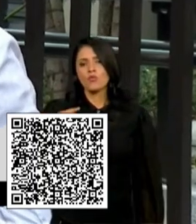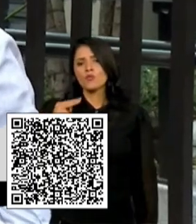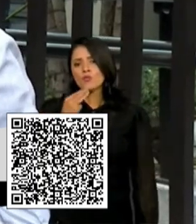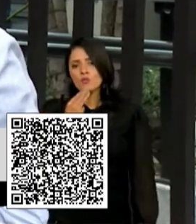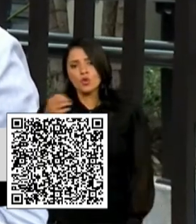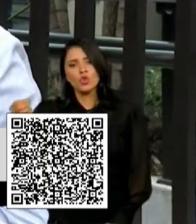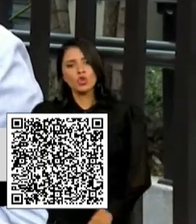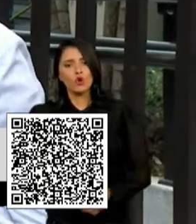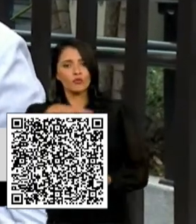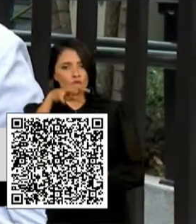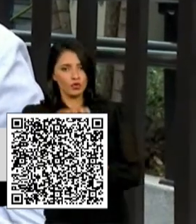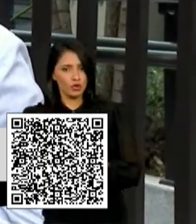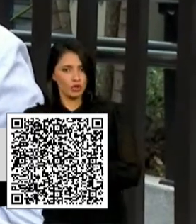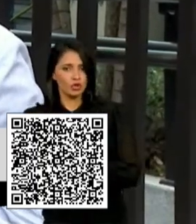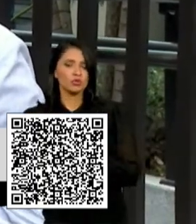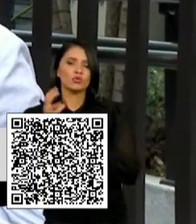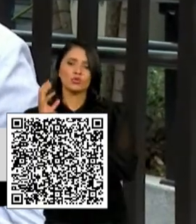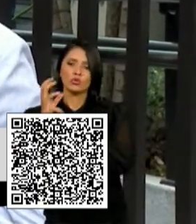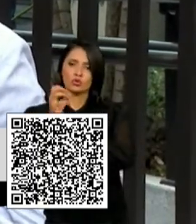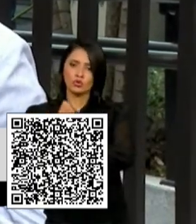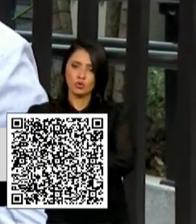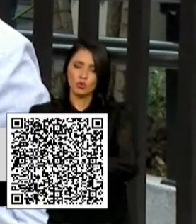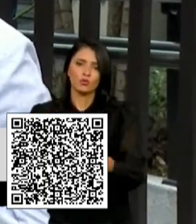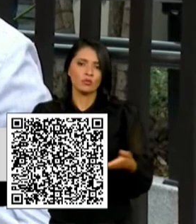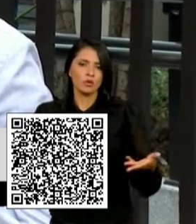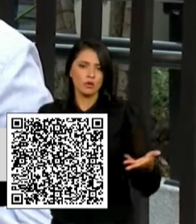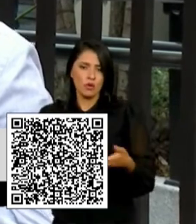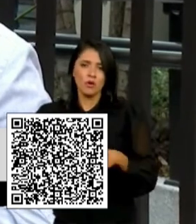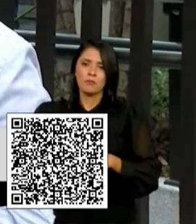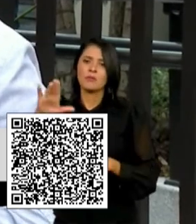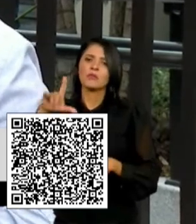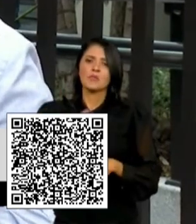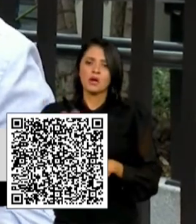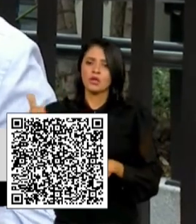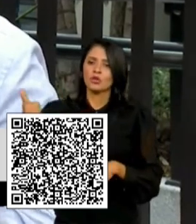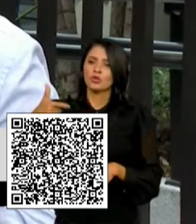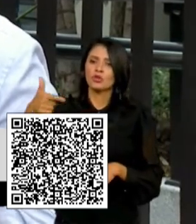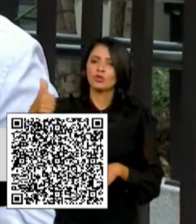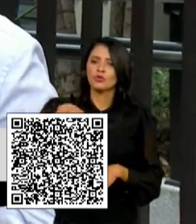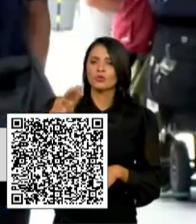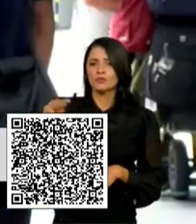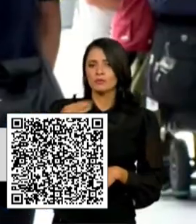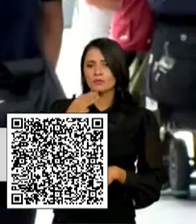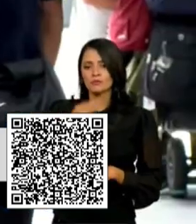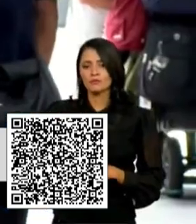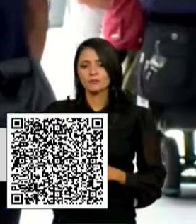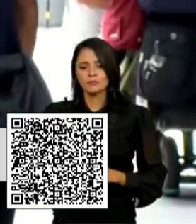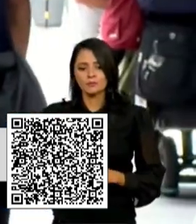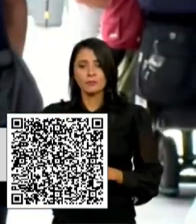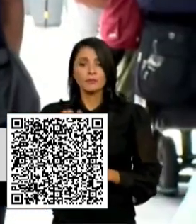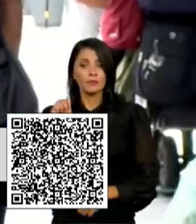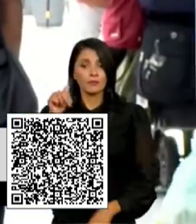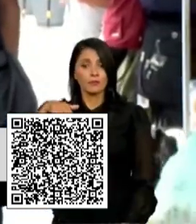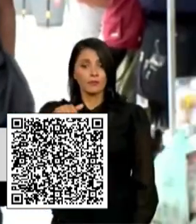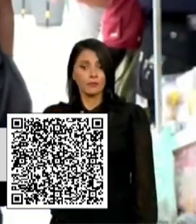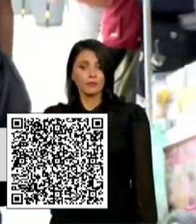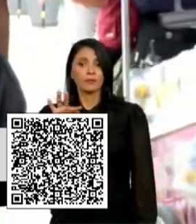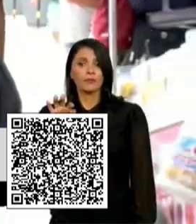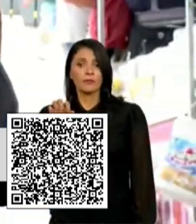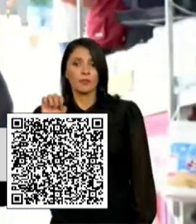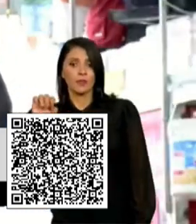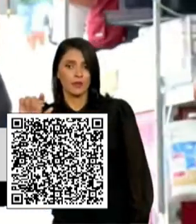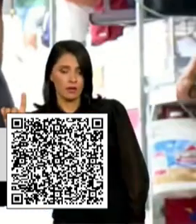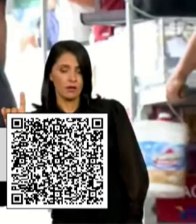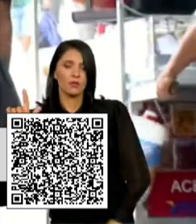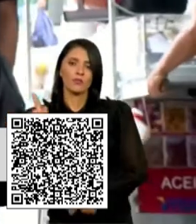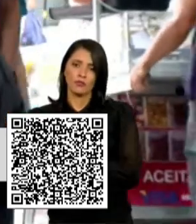de novos cadastros. No total, já são agora mais de 12 milhões. A Anatel, a